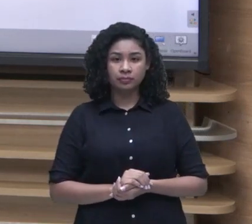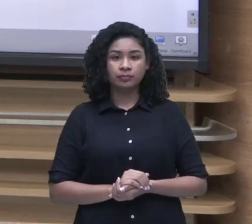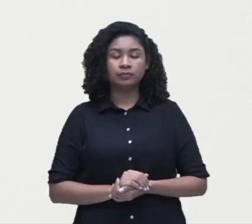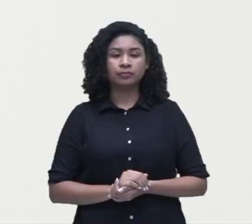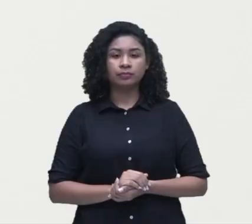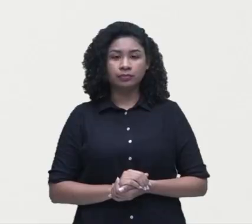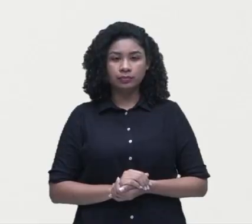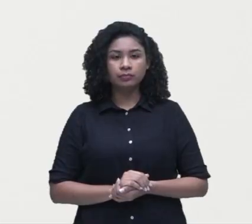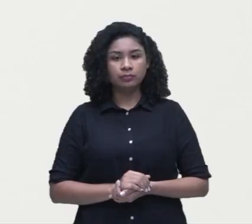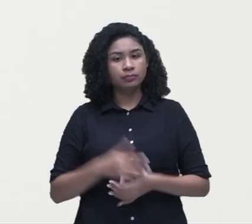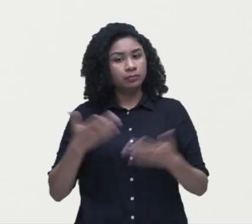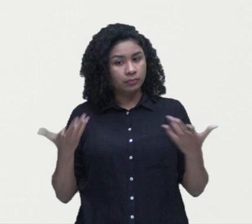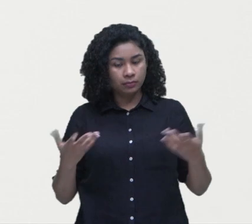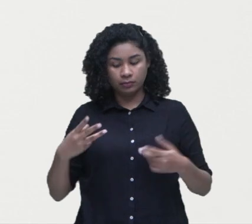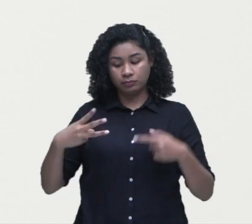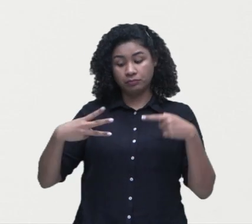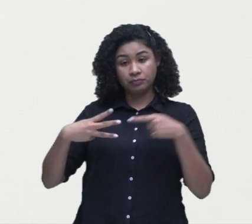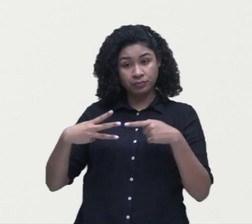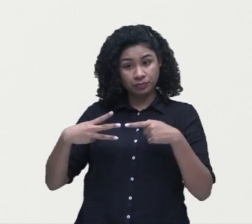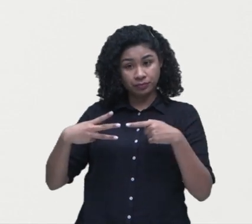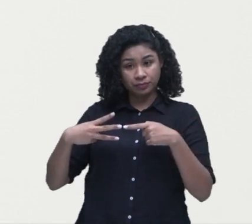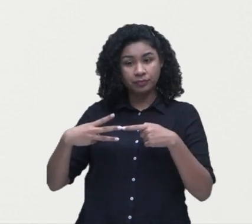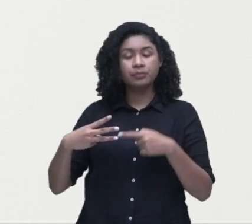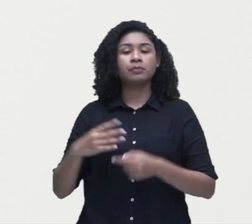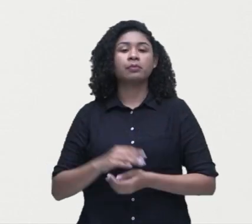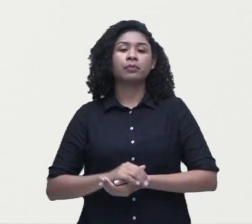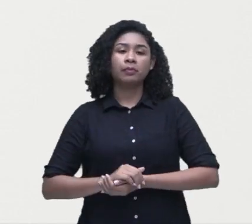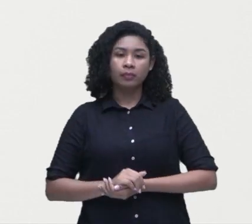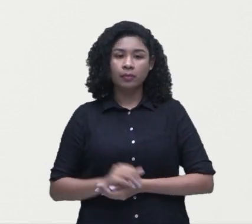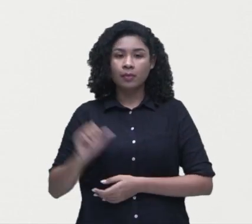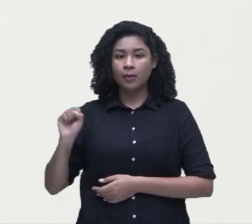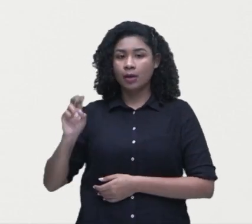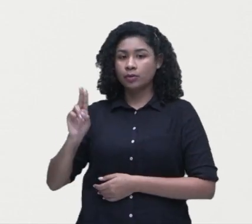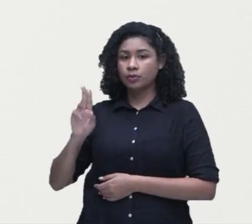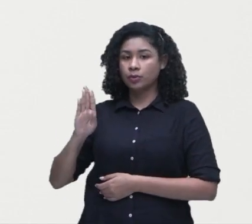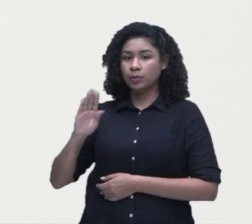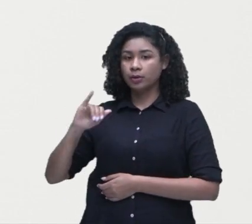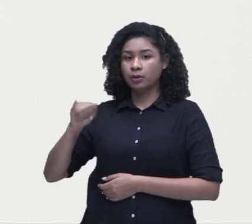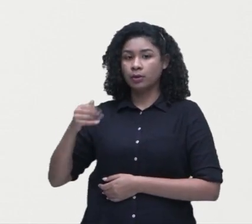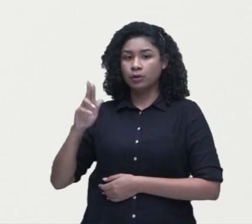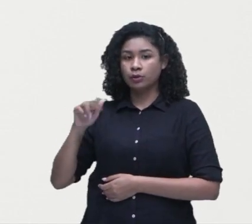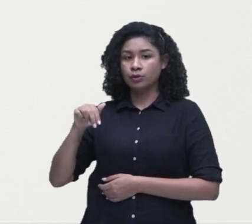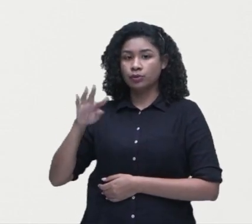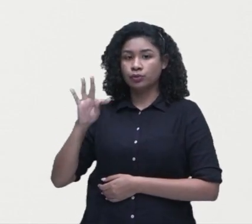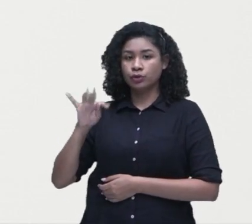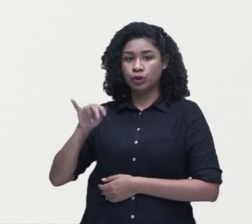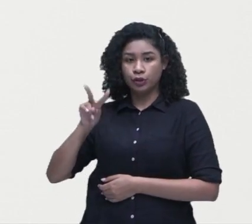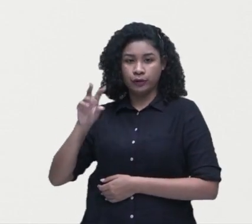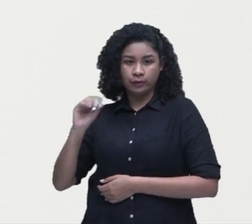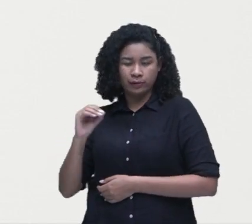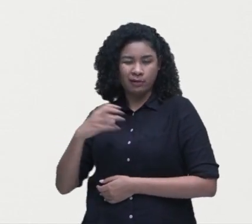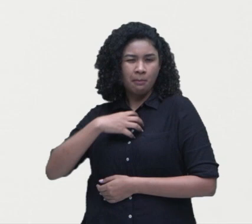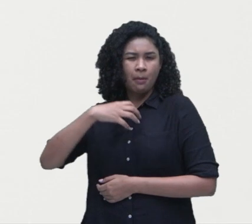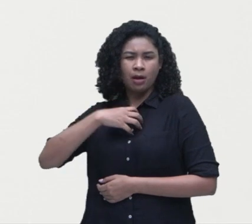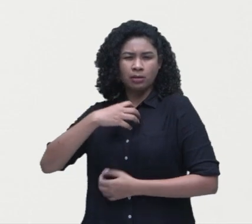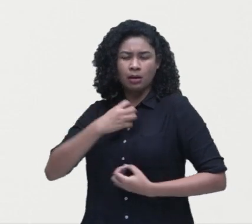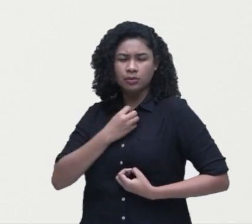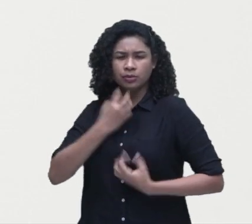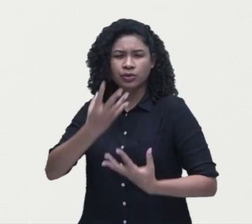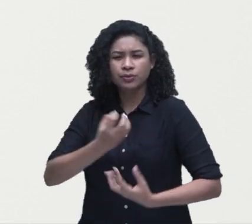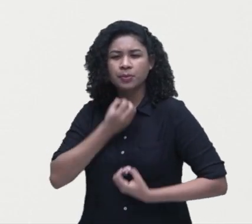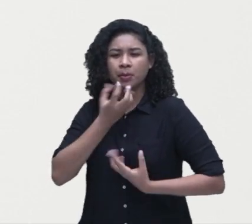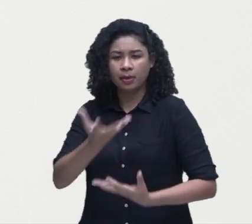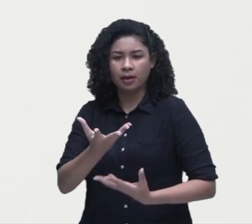Então, modo subjuntivo, neste modo, né, nessa maneira de se expressar, o